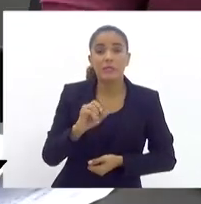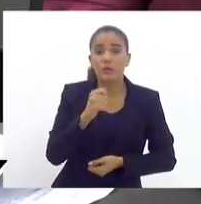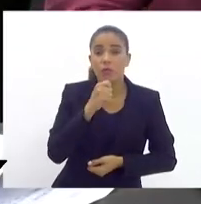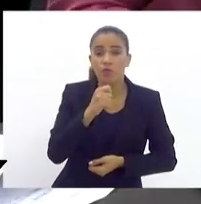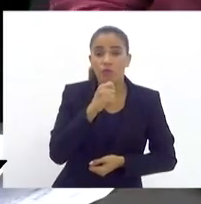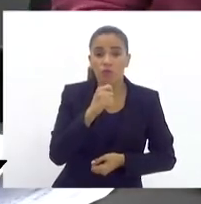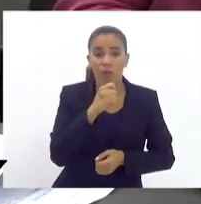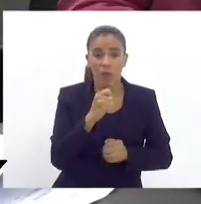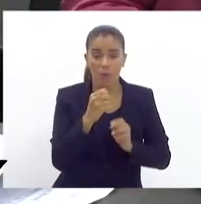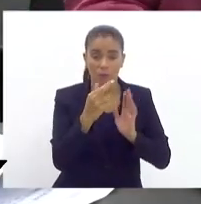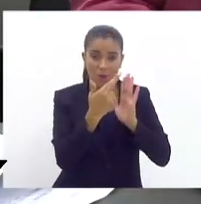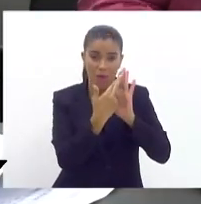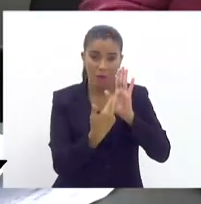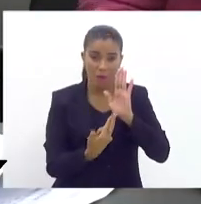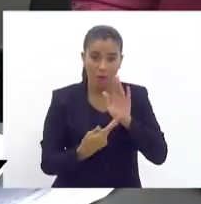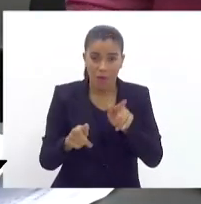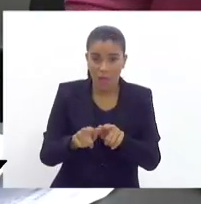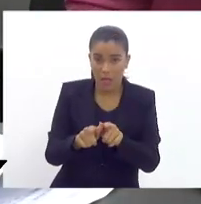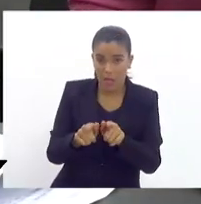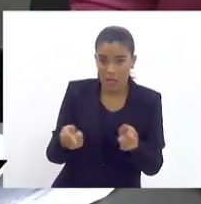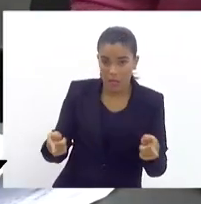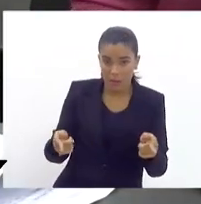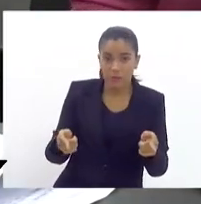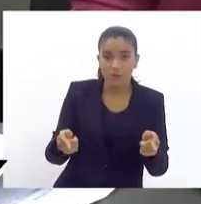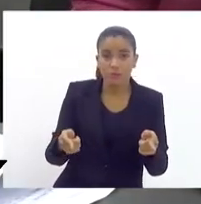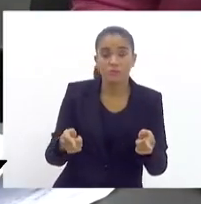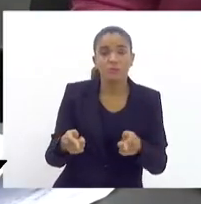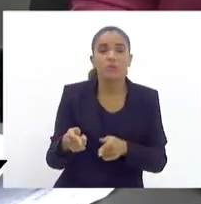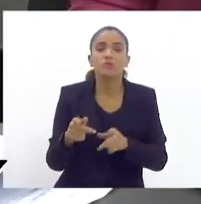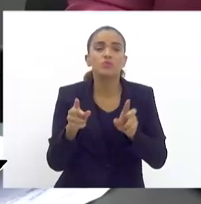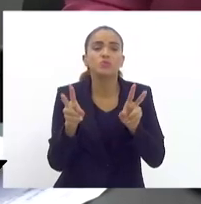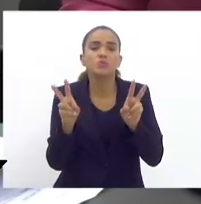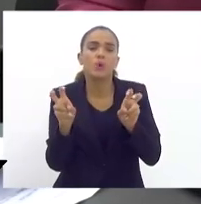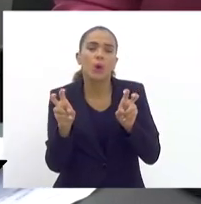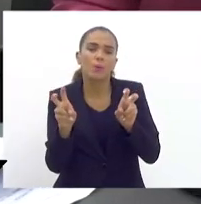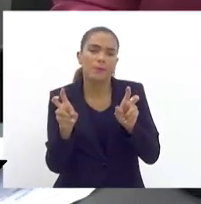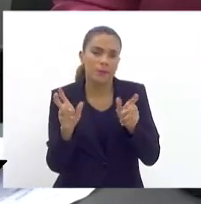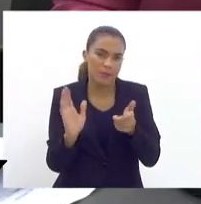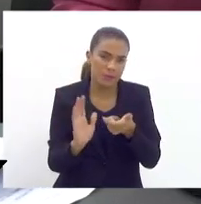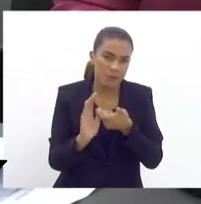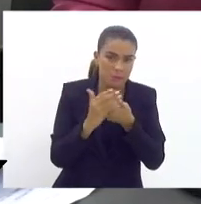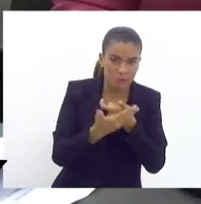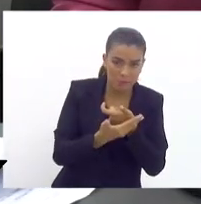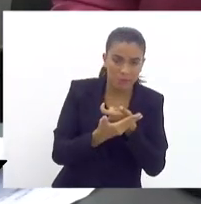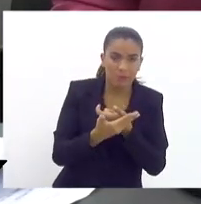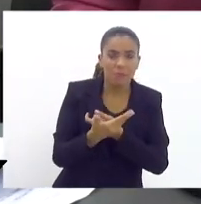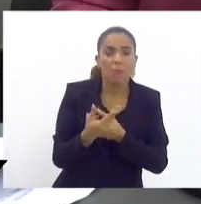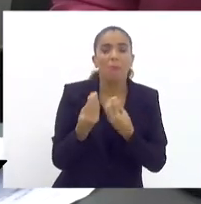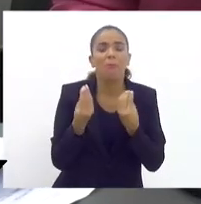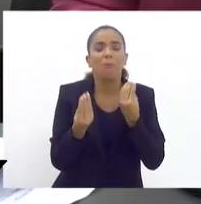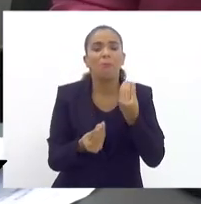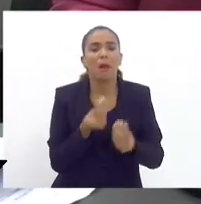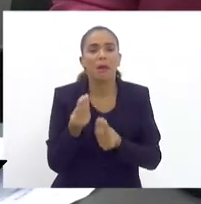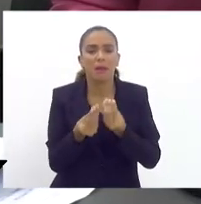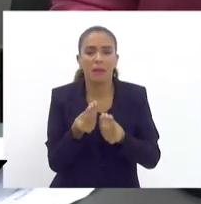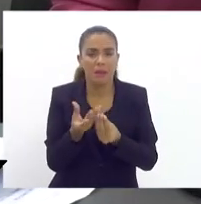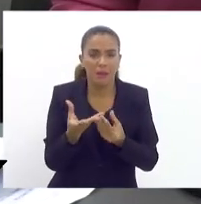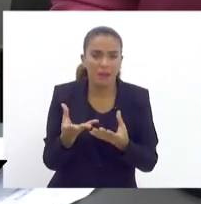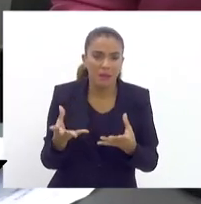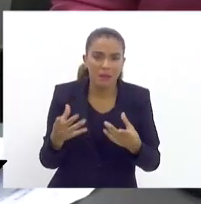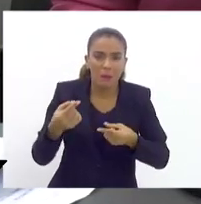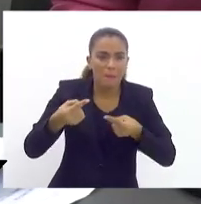regra gramatical sobre tal tema, não há por que arguir, né,